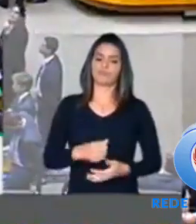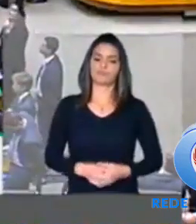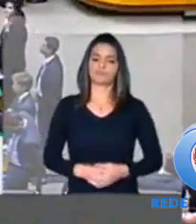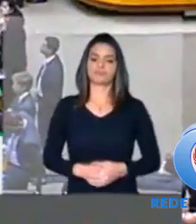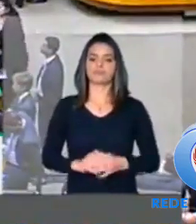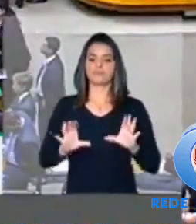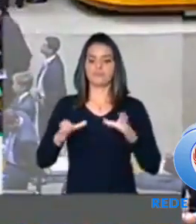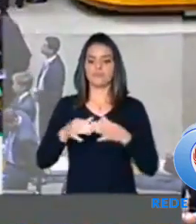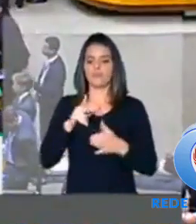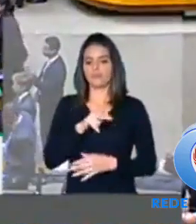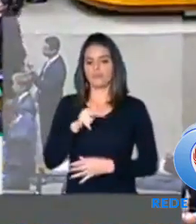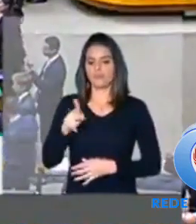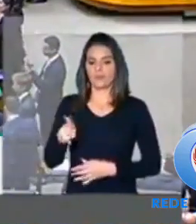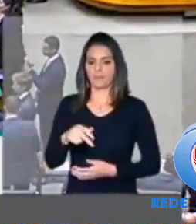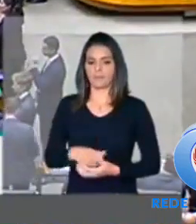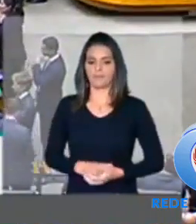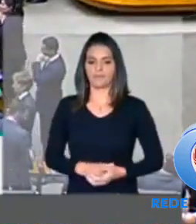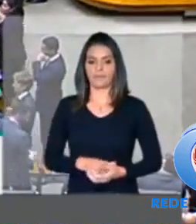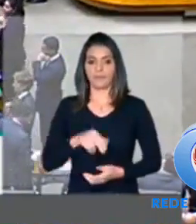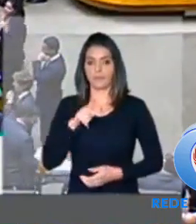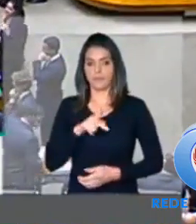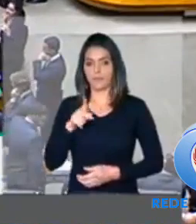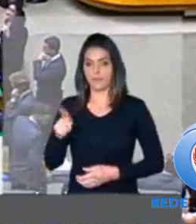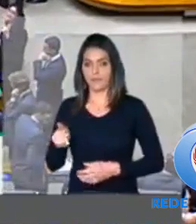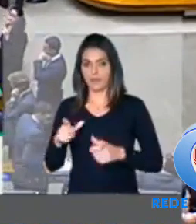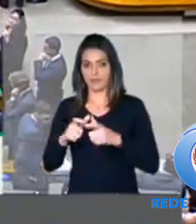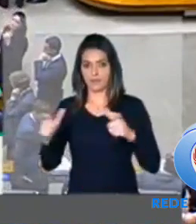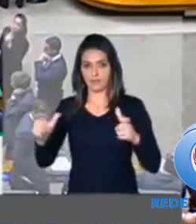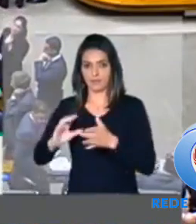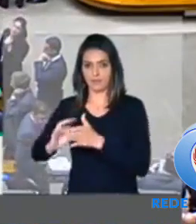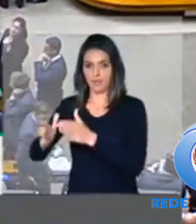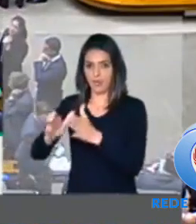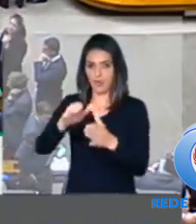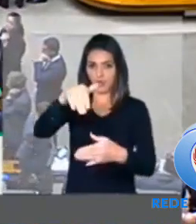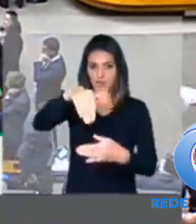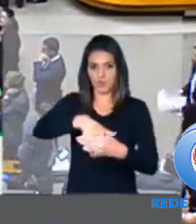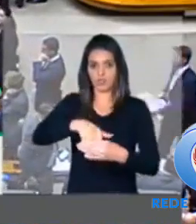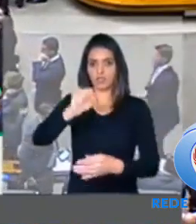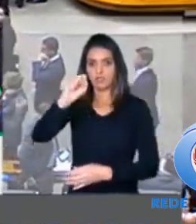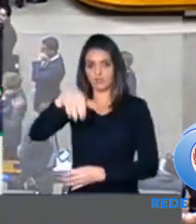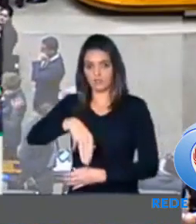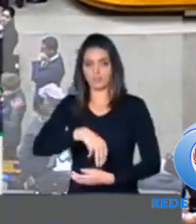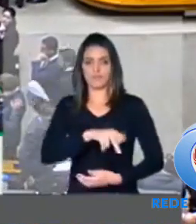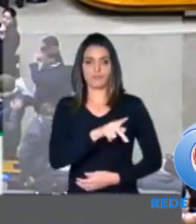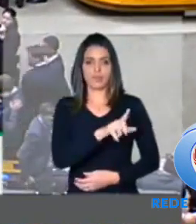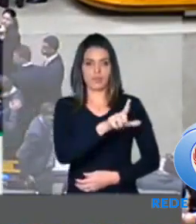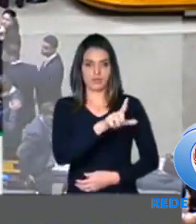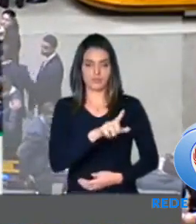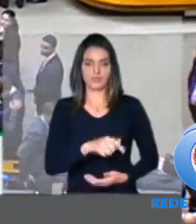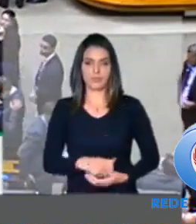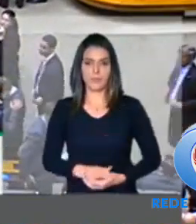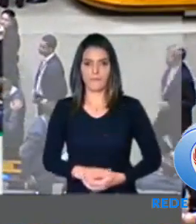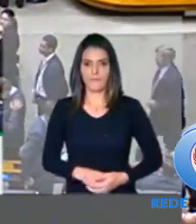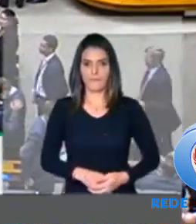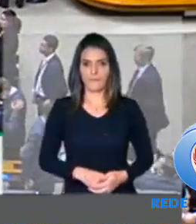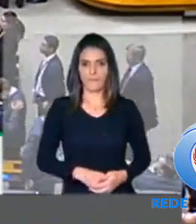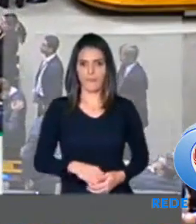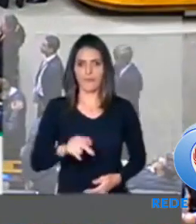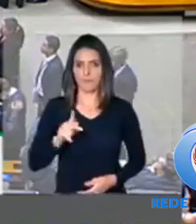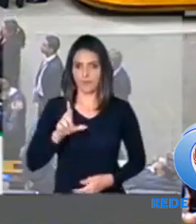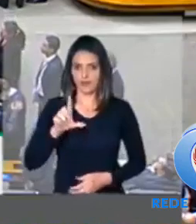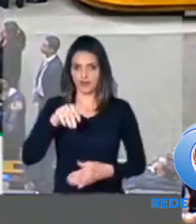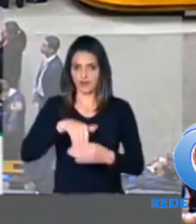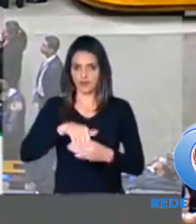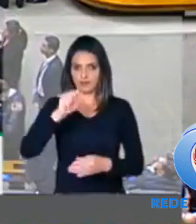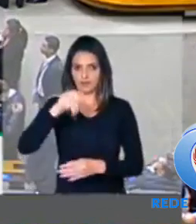Presidente, uma dupla orientação pelo PP e pela maioria, os dois votam sim. Sim, como voto PL. PL vota